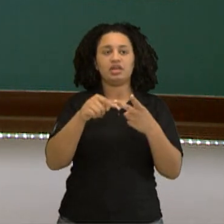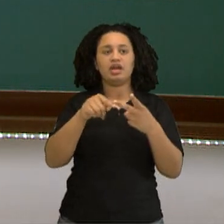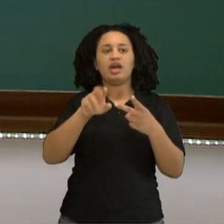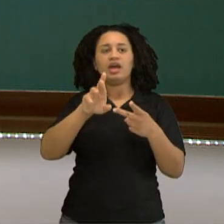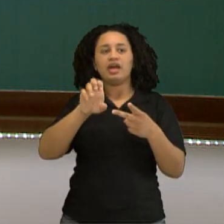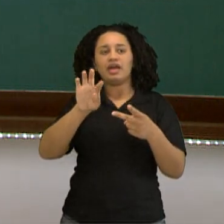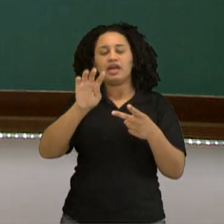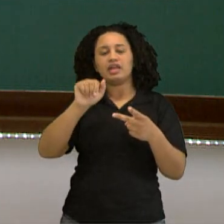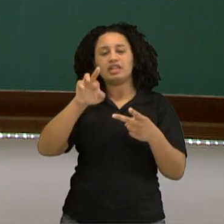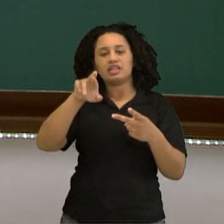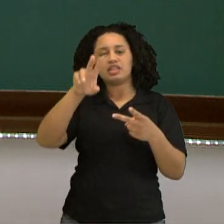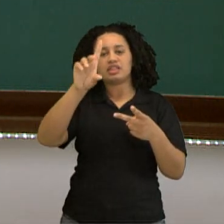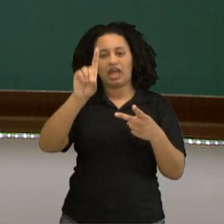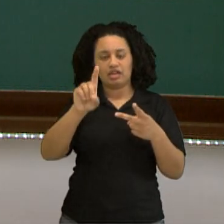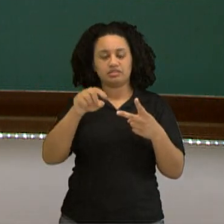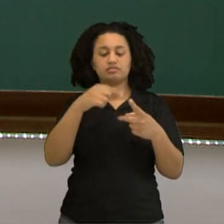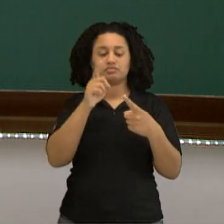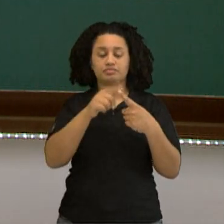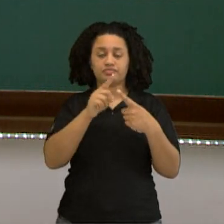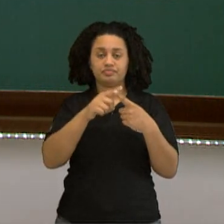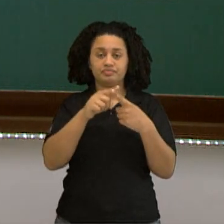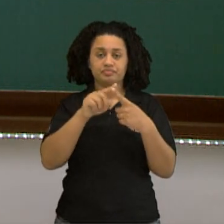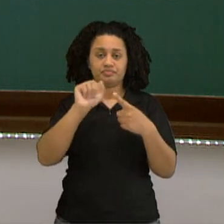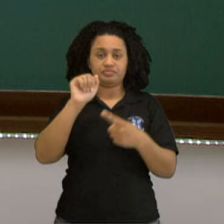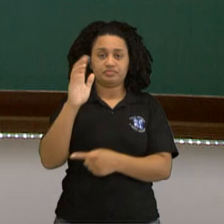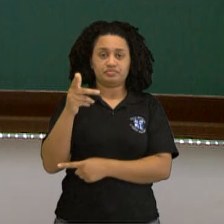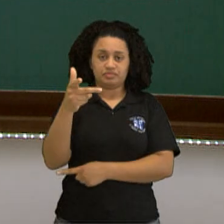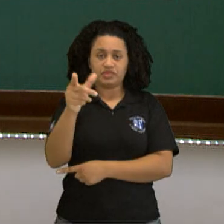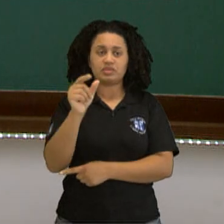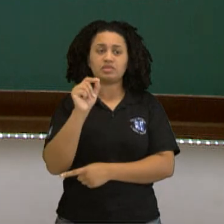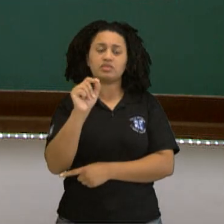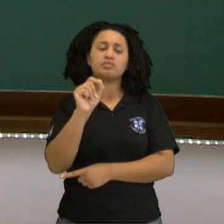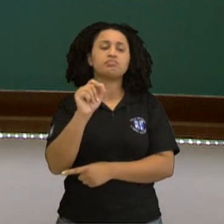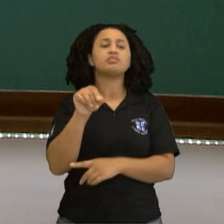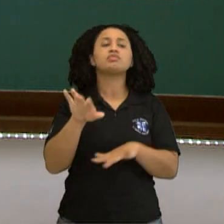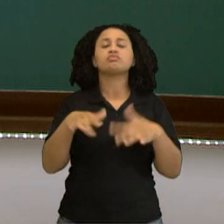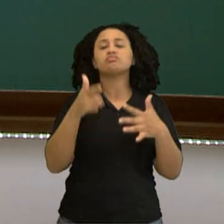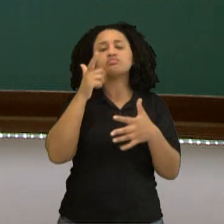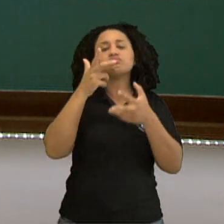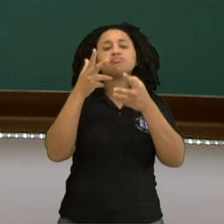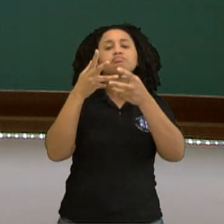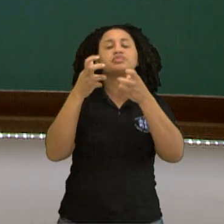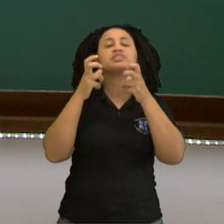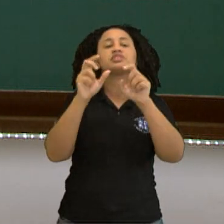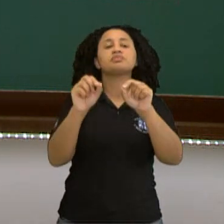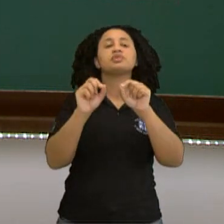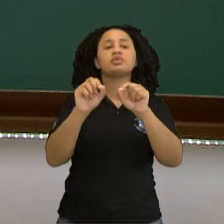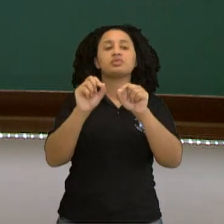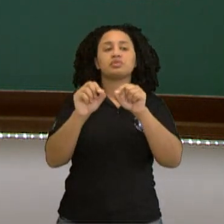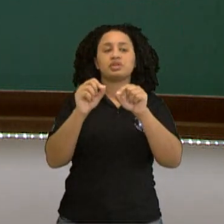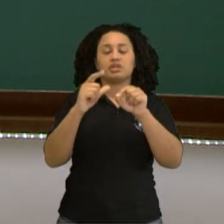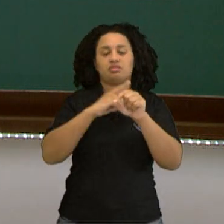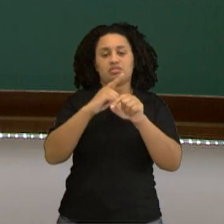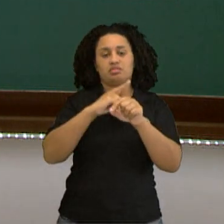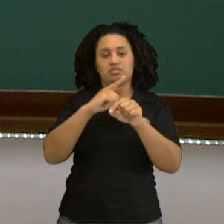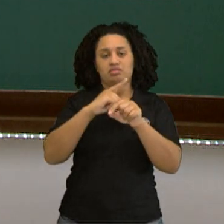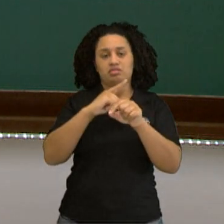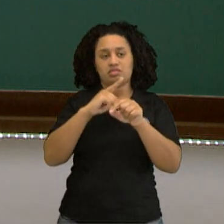retardado, certo? O movimento acelerado é quando você percebe que existe